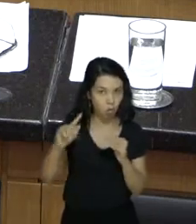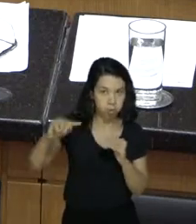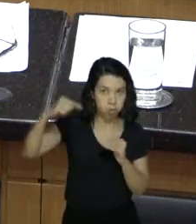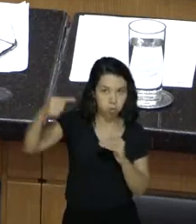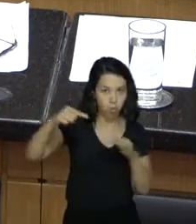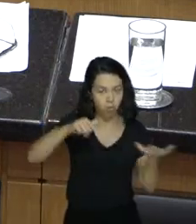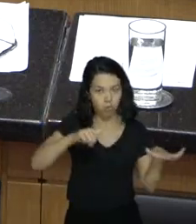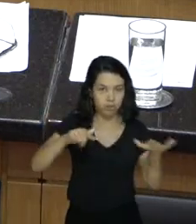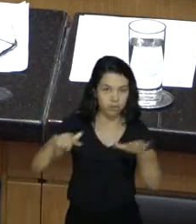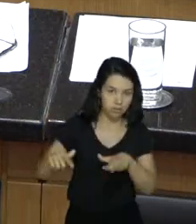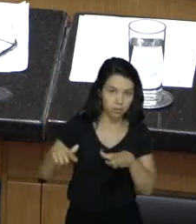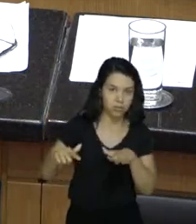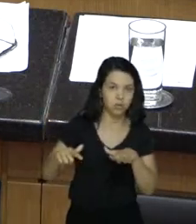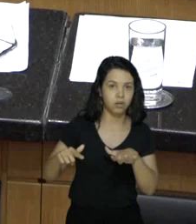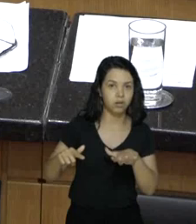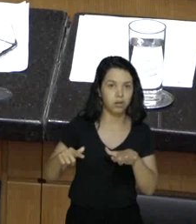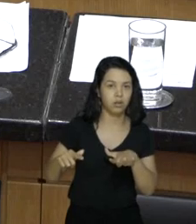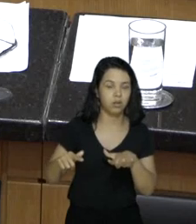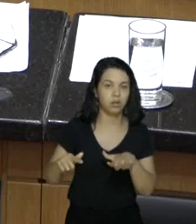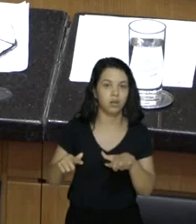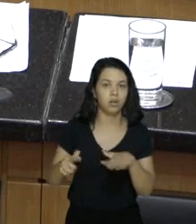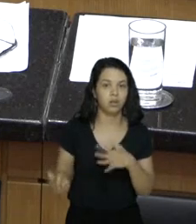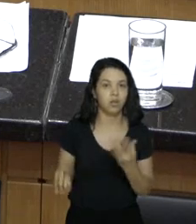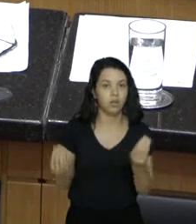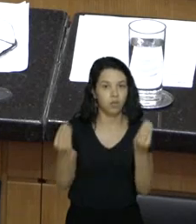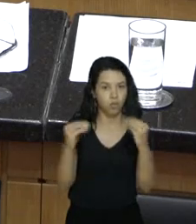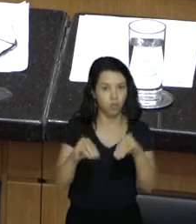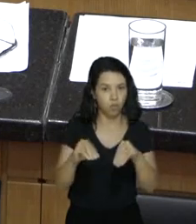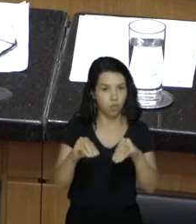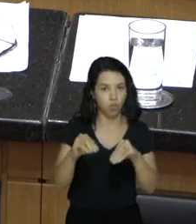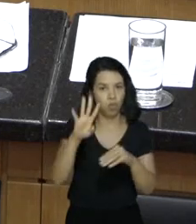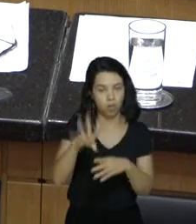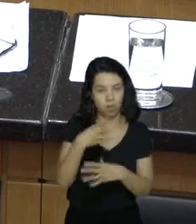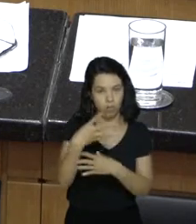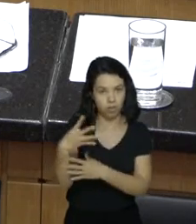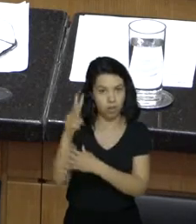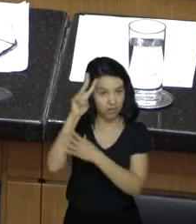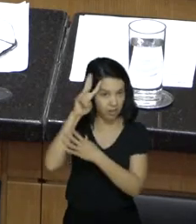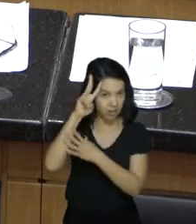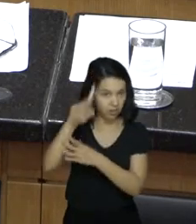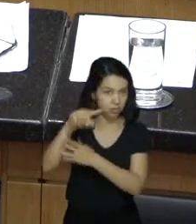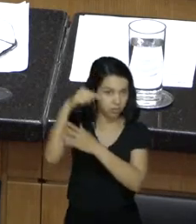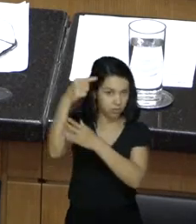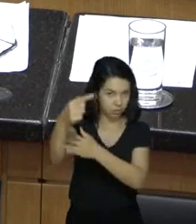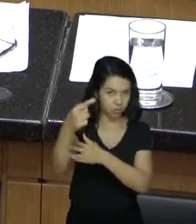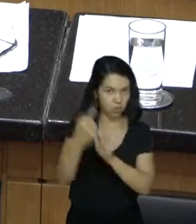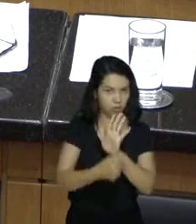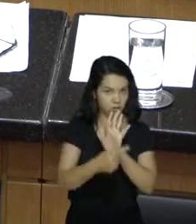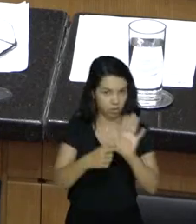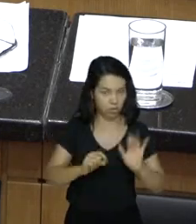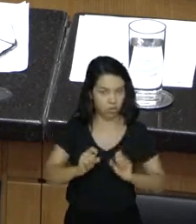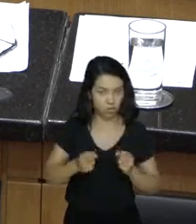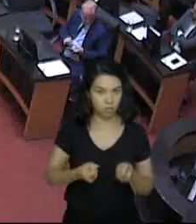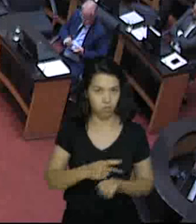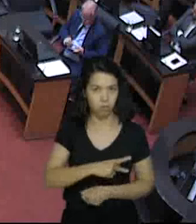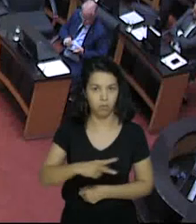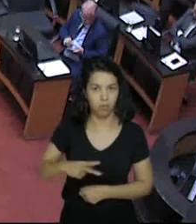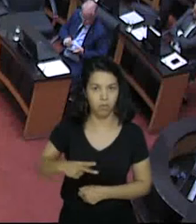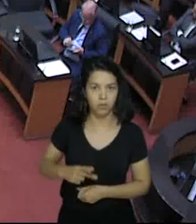sugerir, fica automaticamente incluído na pauta de terça-feira da semana que vem o veto da Defensoria Pública. Muito obrigado.